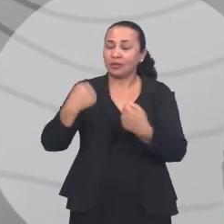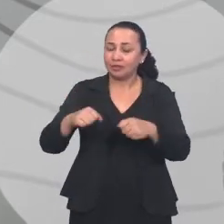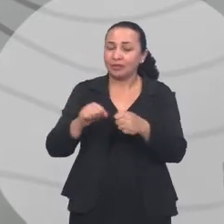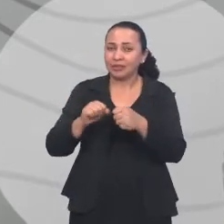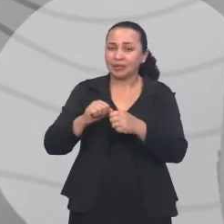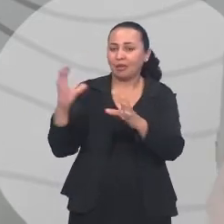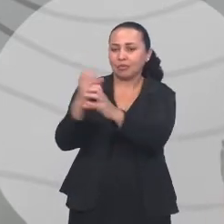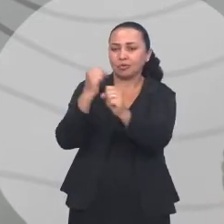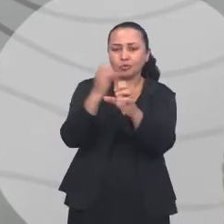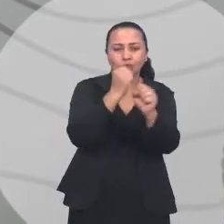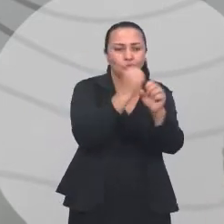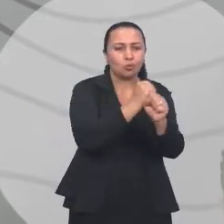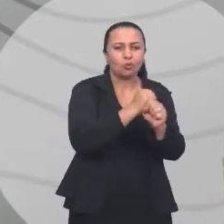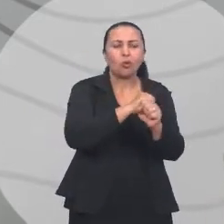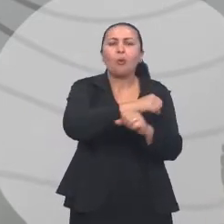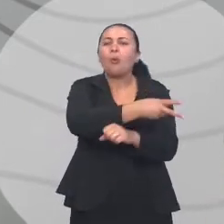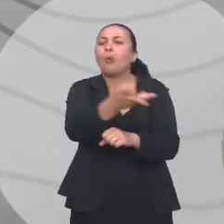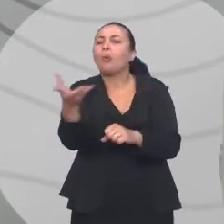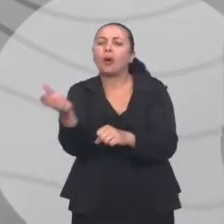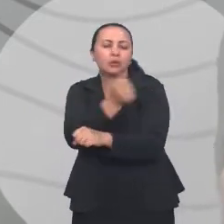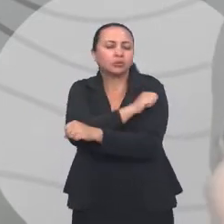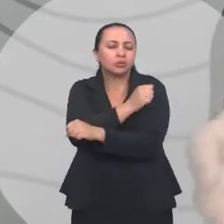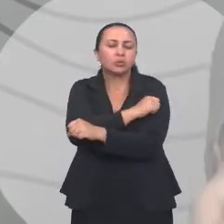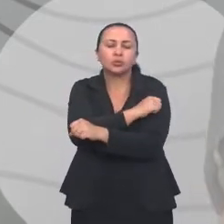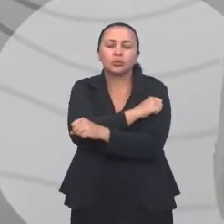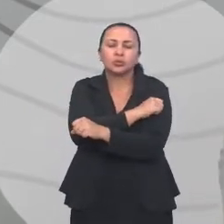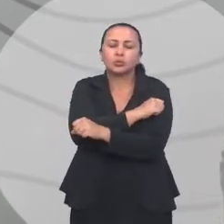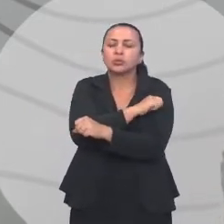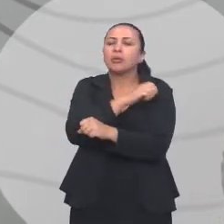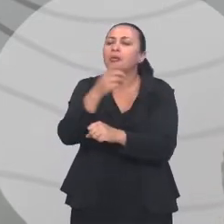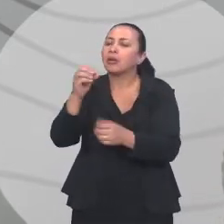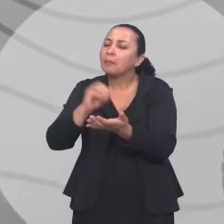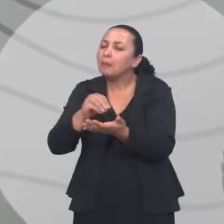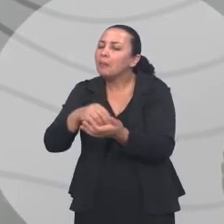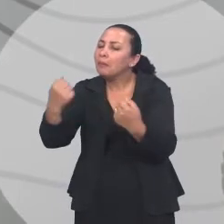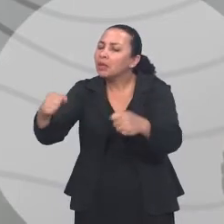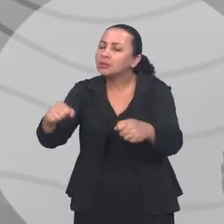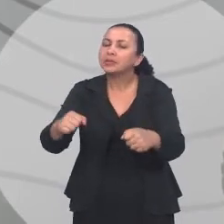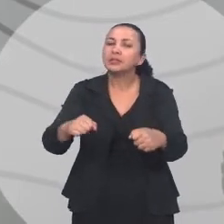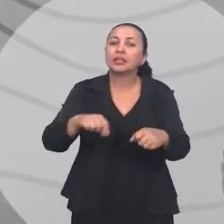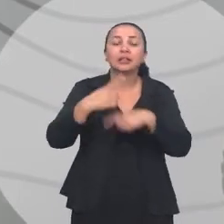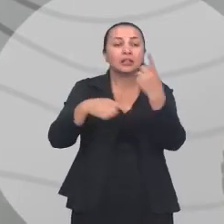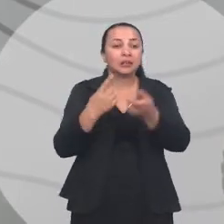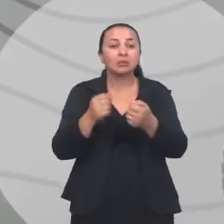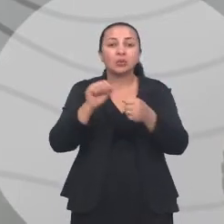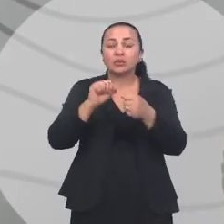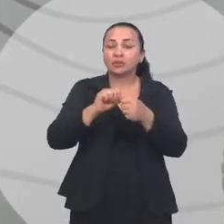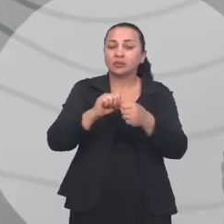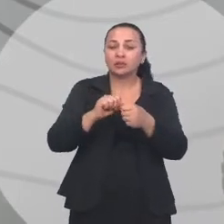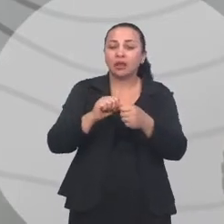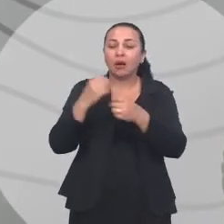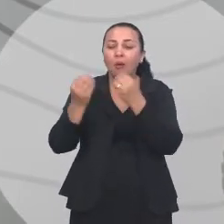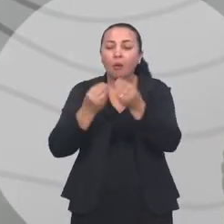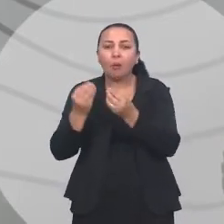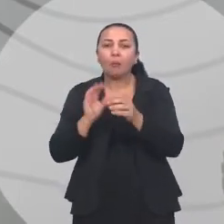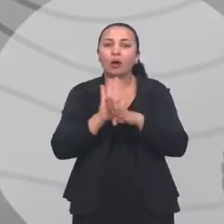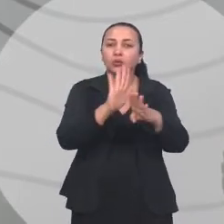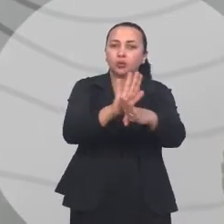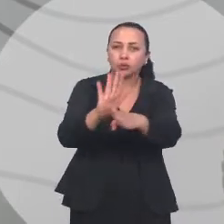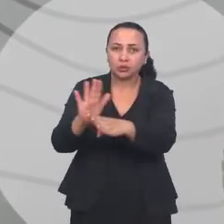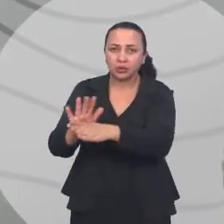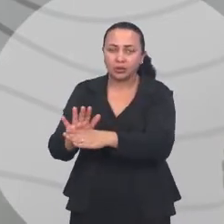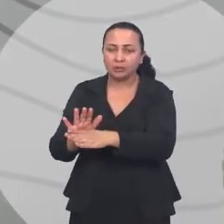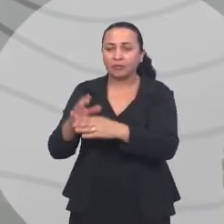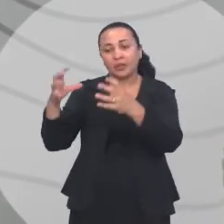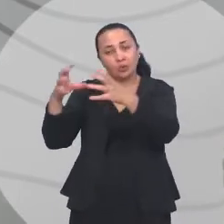mapeamento desses estudantes em criar condições para que eles possam acompanhar as atividades pedagógicas não presenciais então